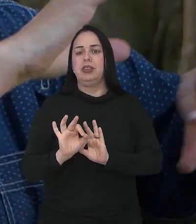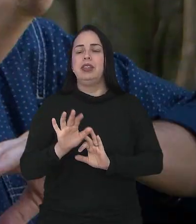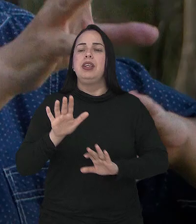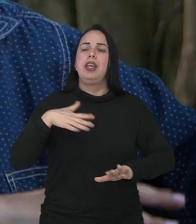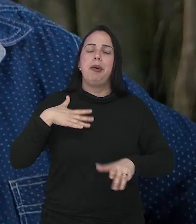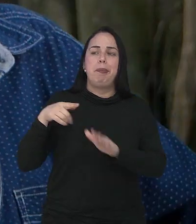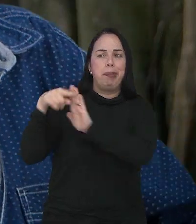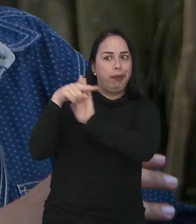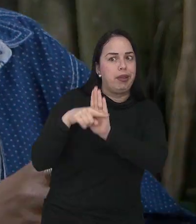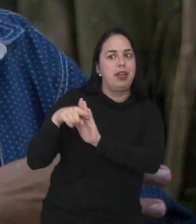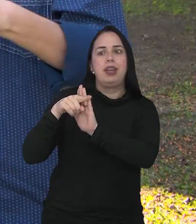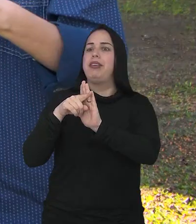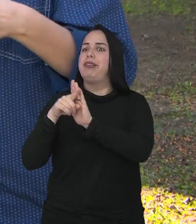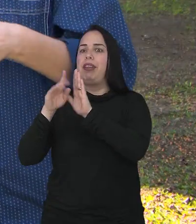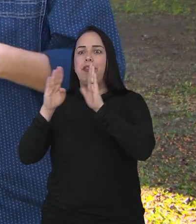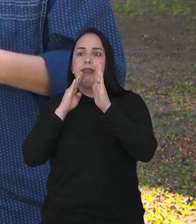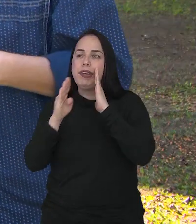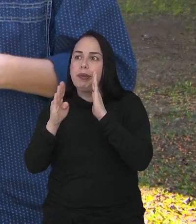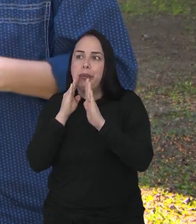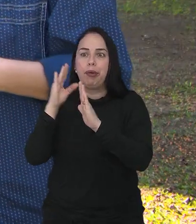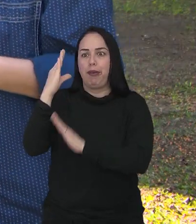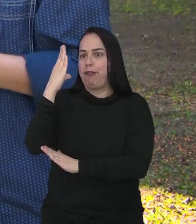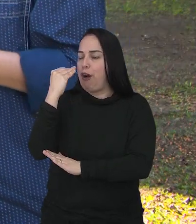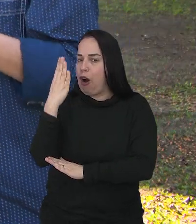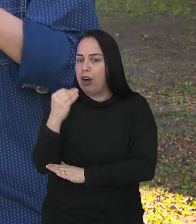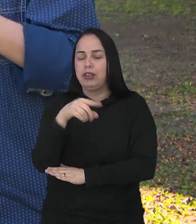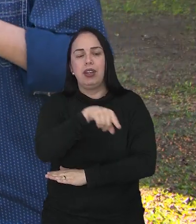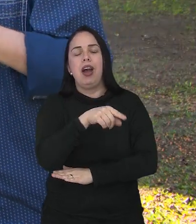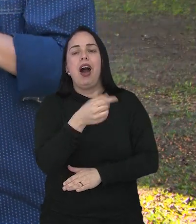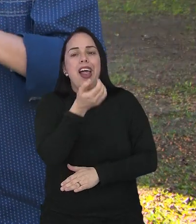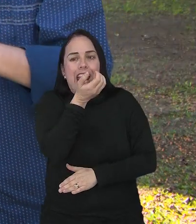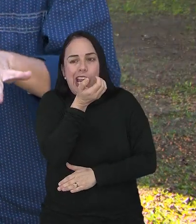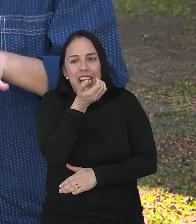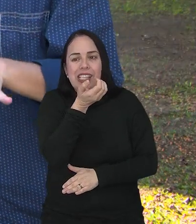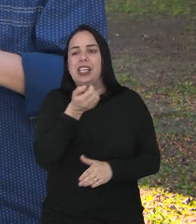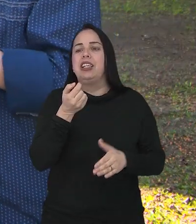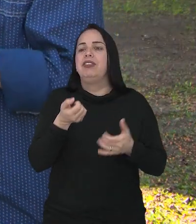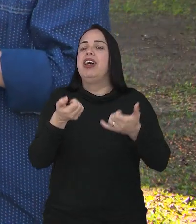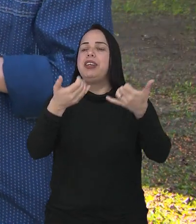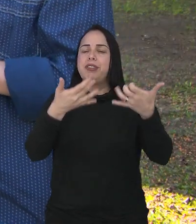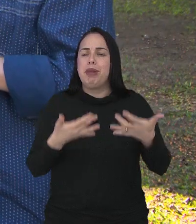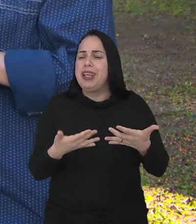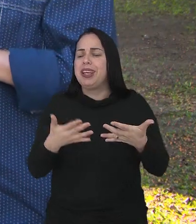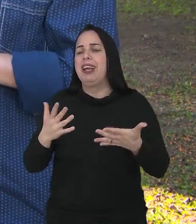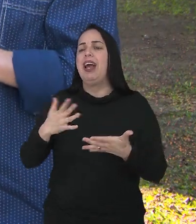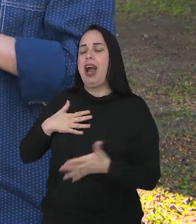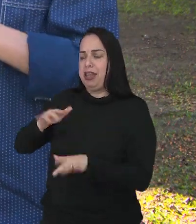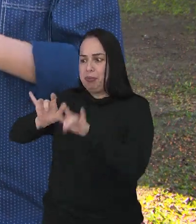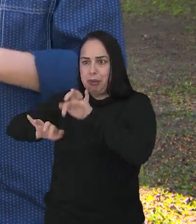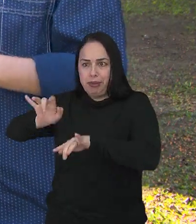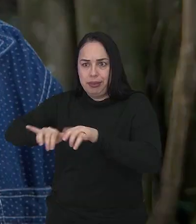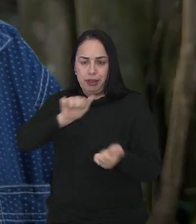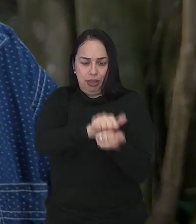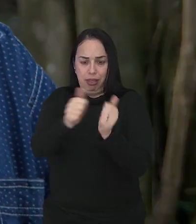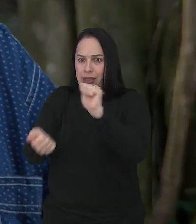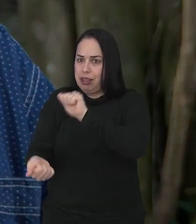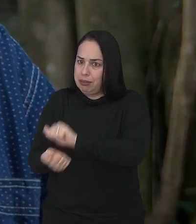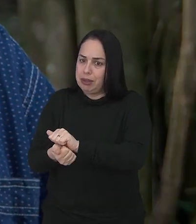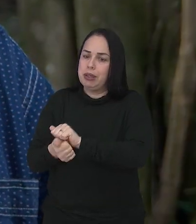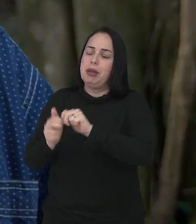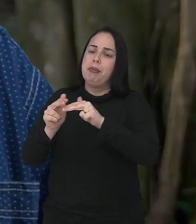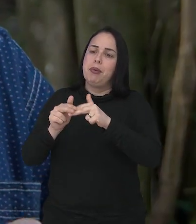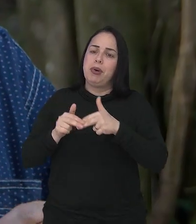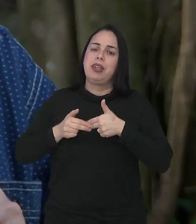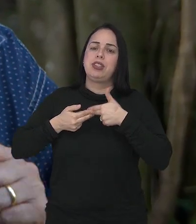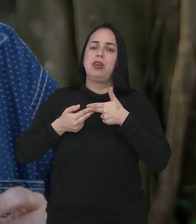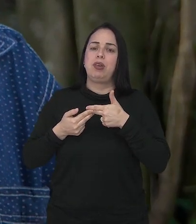fotos no Facebook da pessoa, grava aí para mim um áudio da sua trajetória, eu escrevo, sabe? Então, pensando nisso, que a